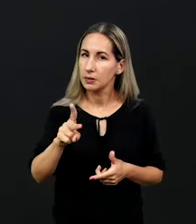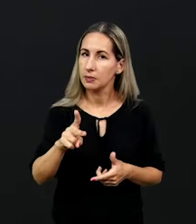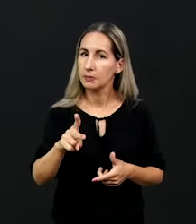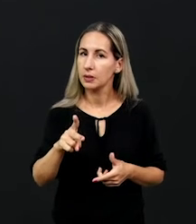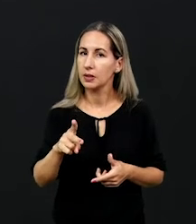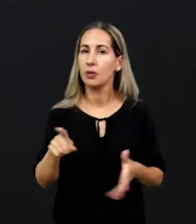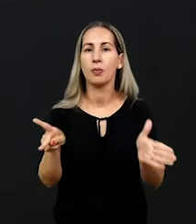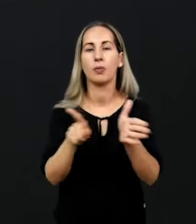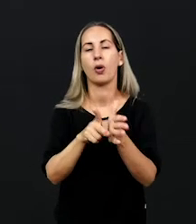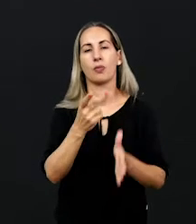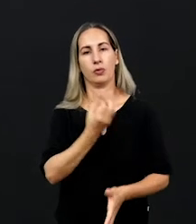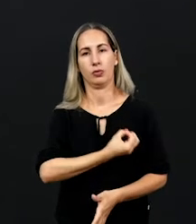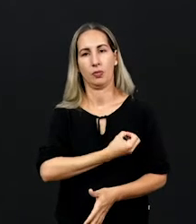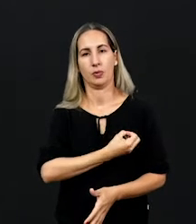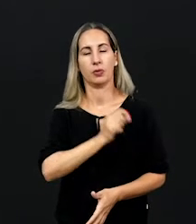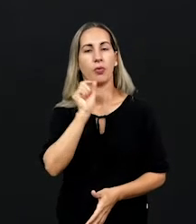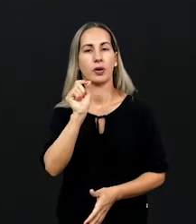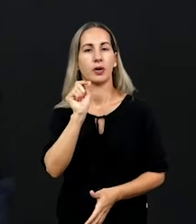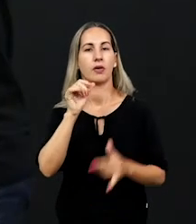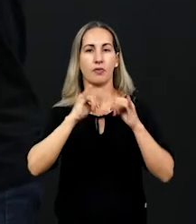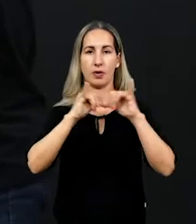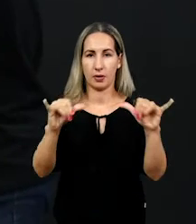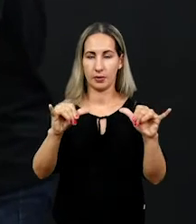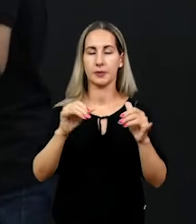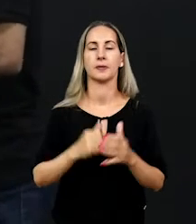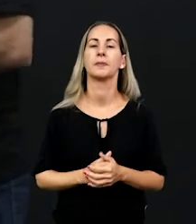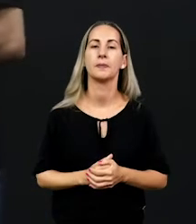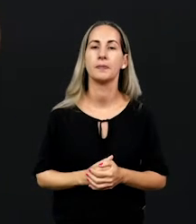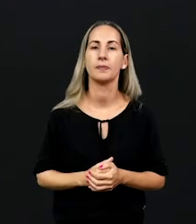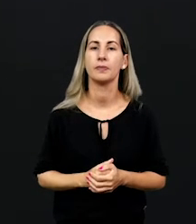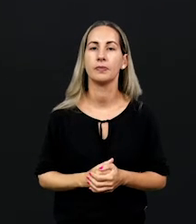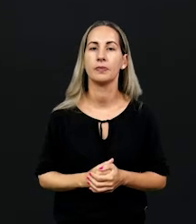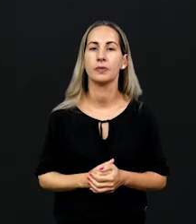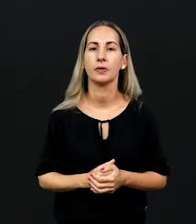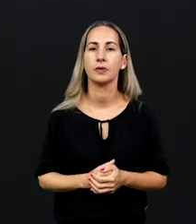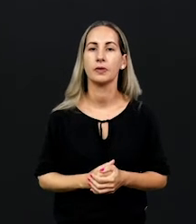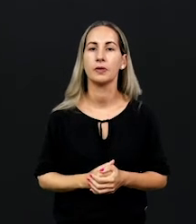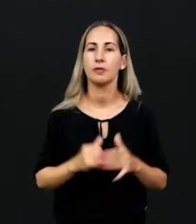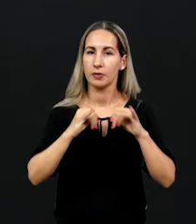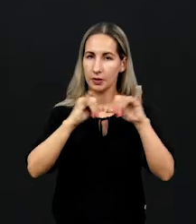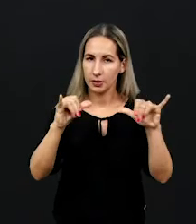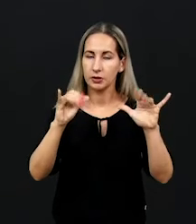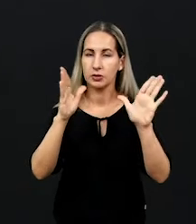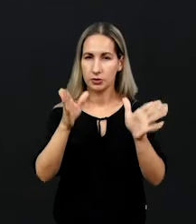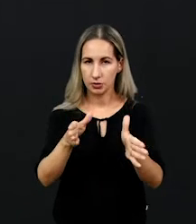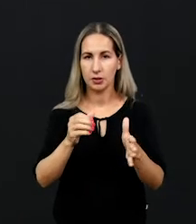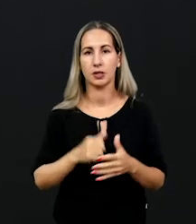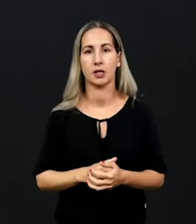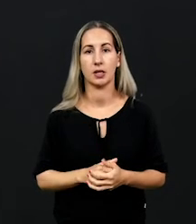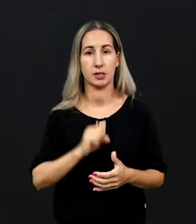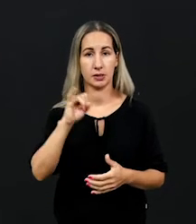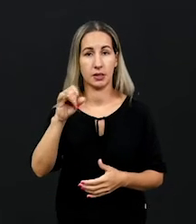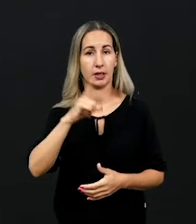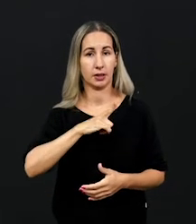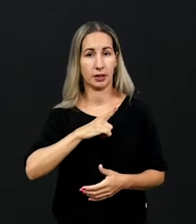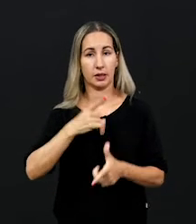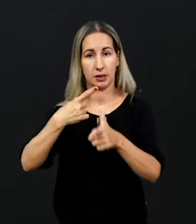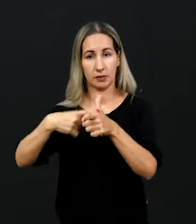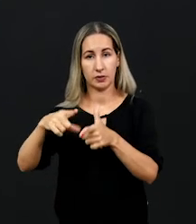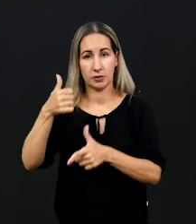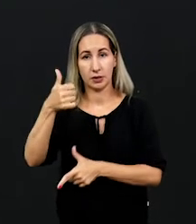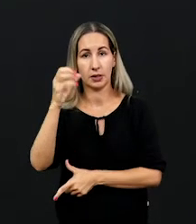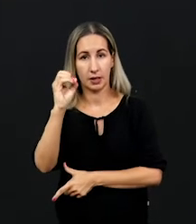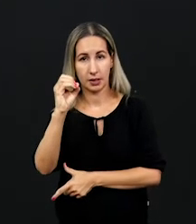ele mesmo. Então, quer dizer o seguinte, o que acontece? Como eu lhes falei aqui, né? Se eu tenho os divisores